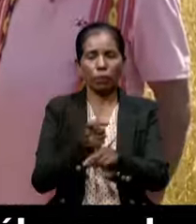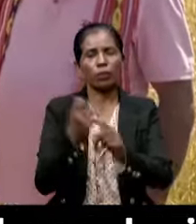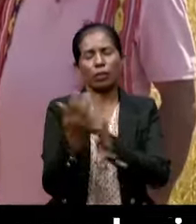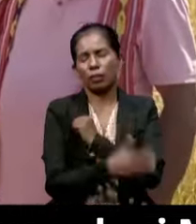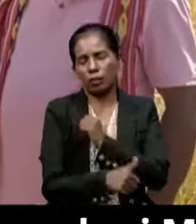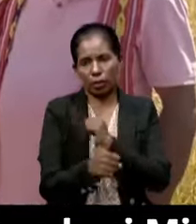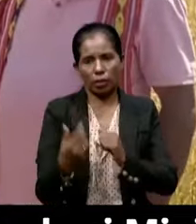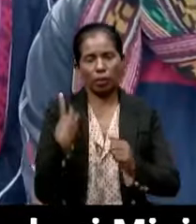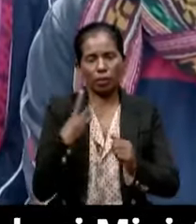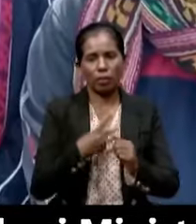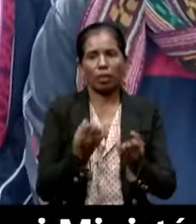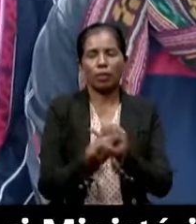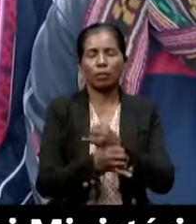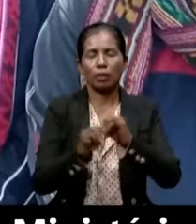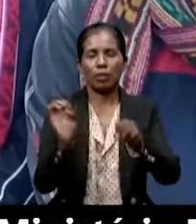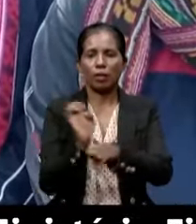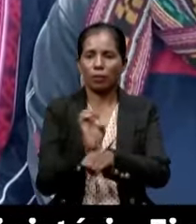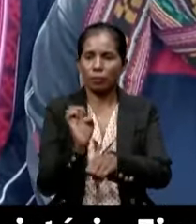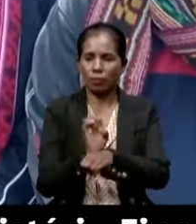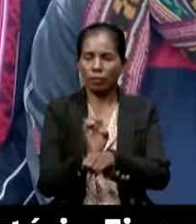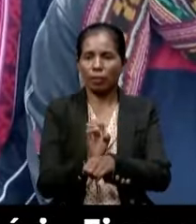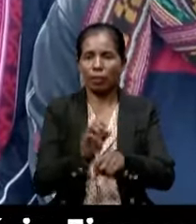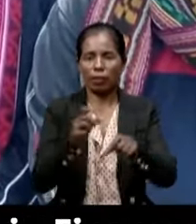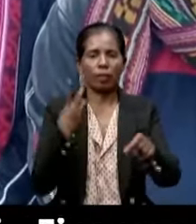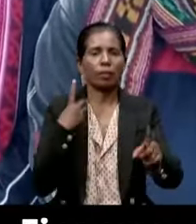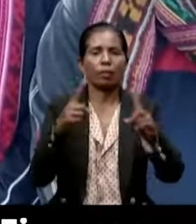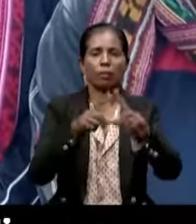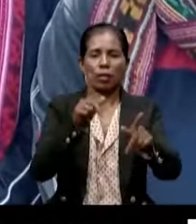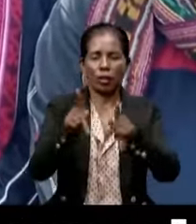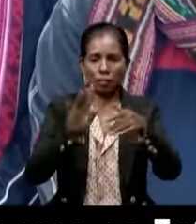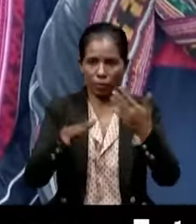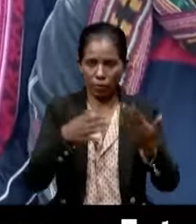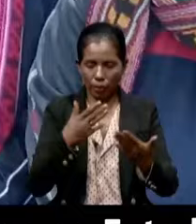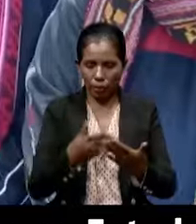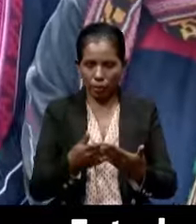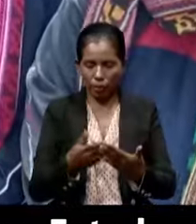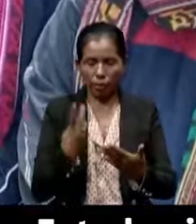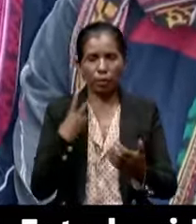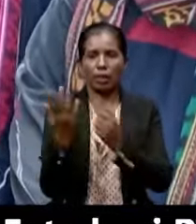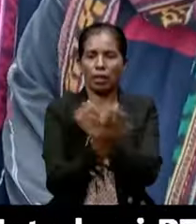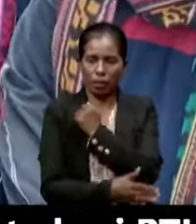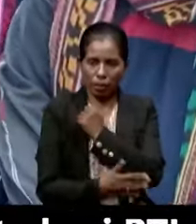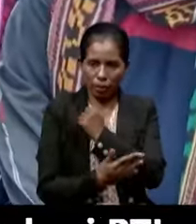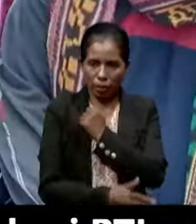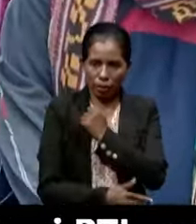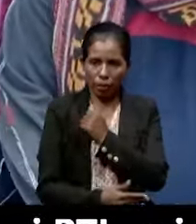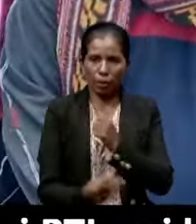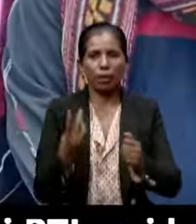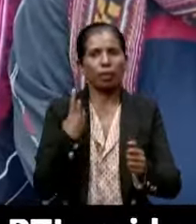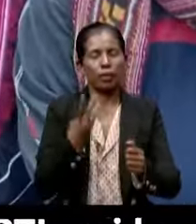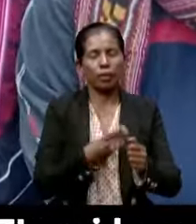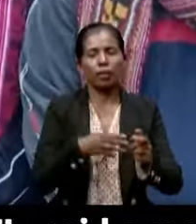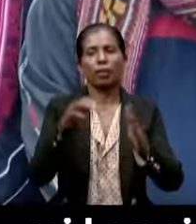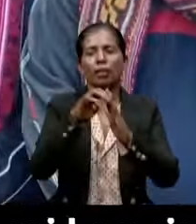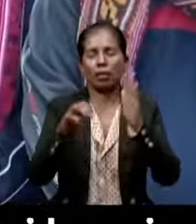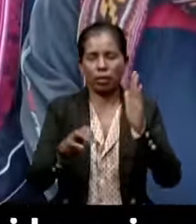Ita konsolida fali tene independensi ekonomi. Para itania pobo, itania nasaun, itania